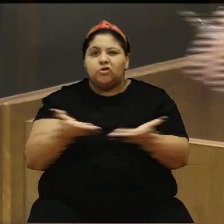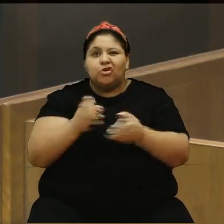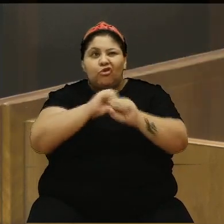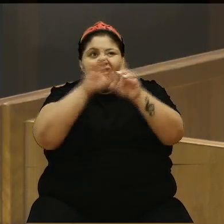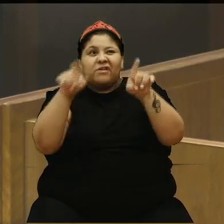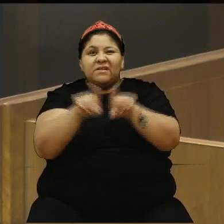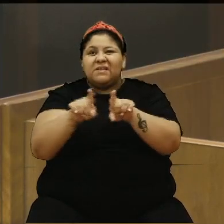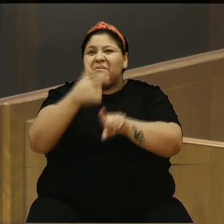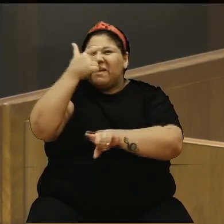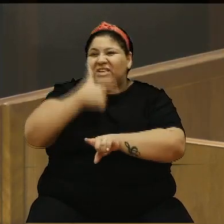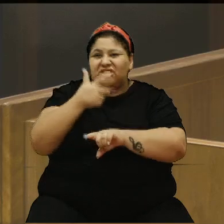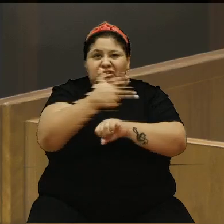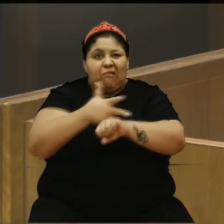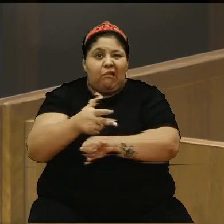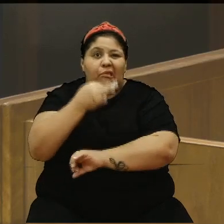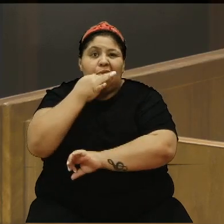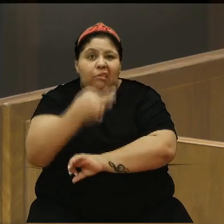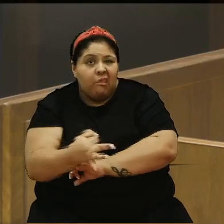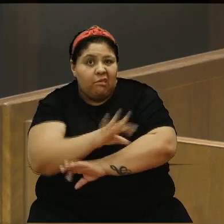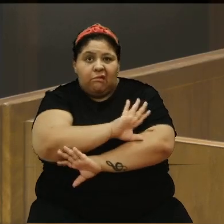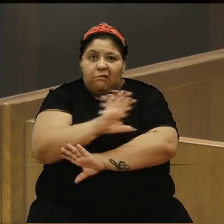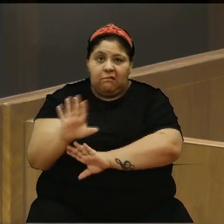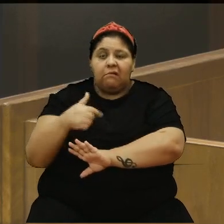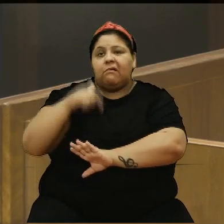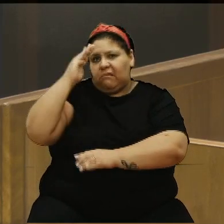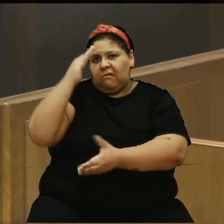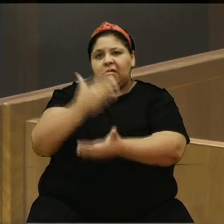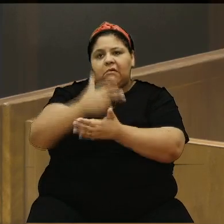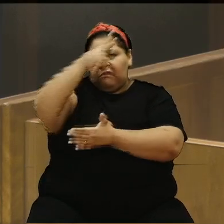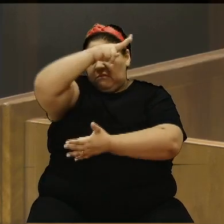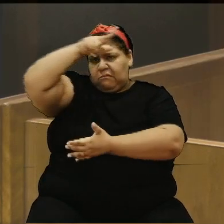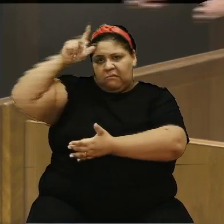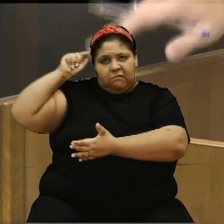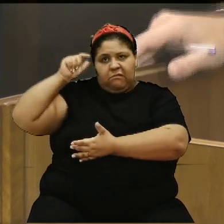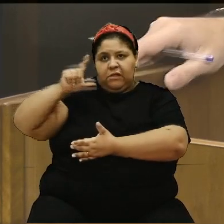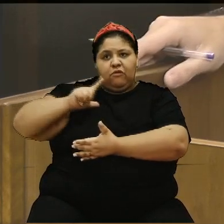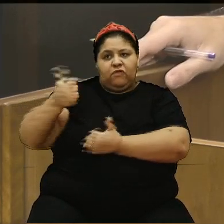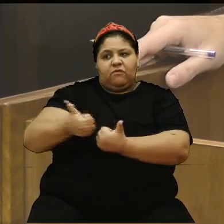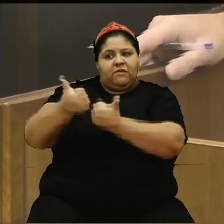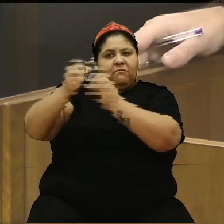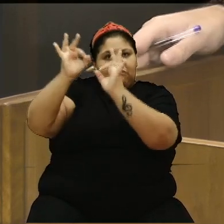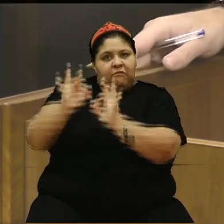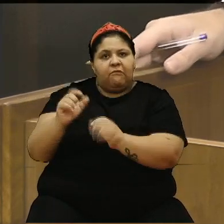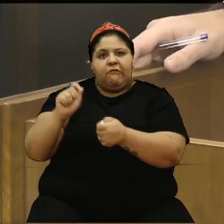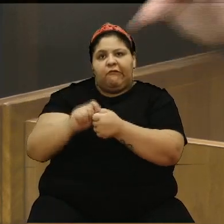também achei o vídeo péssimo, de péssimo gosto, e acredito que o prefeito deve estar mal assessorado para